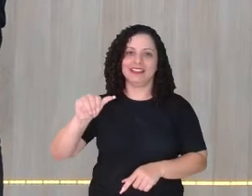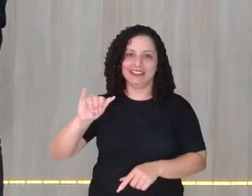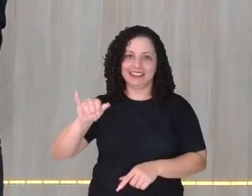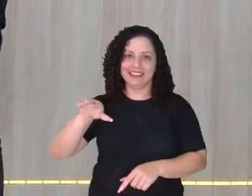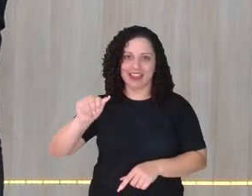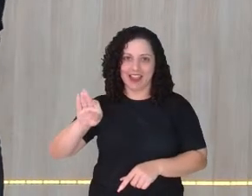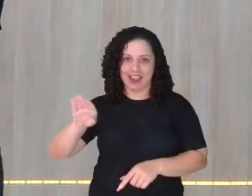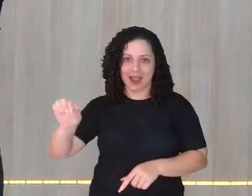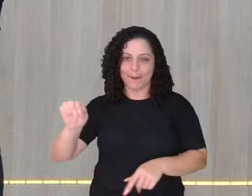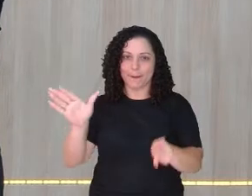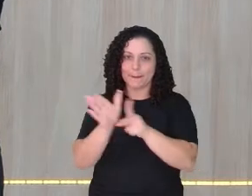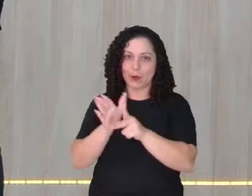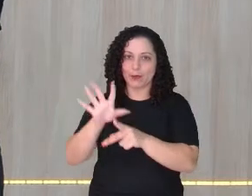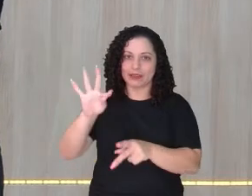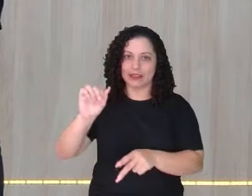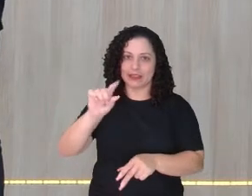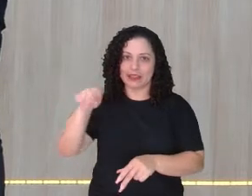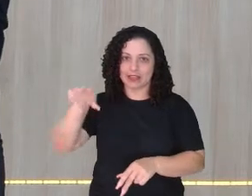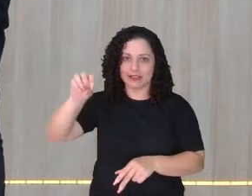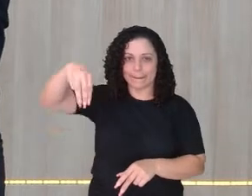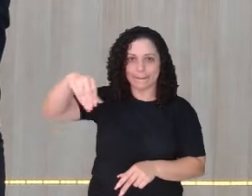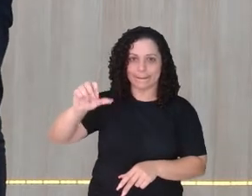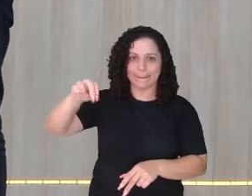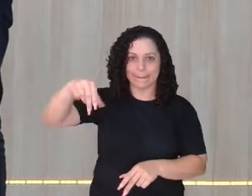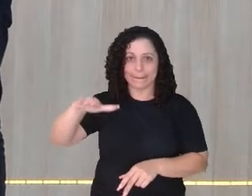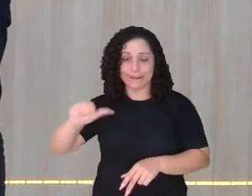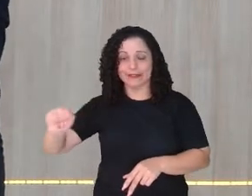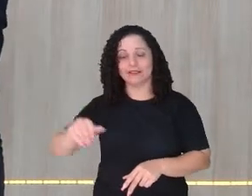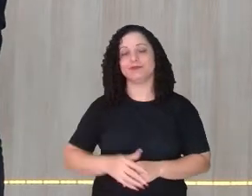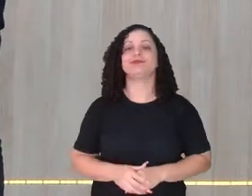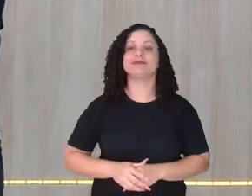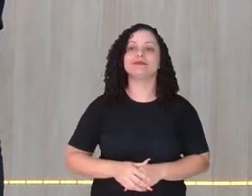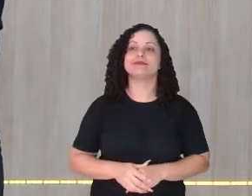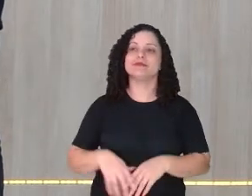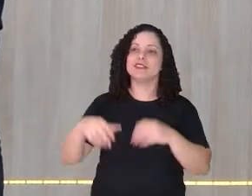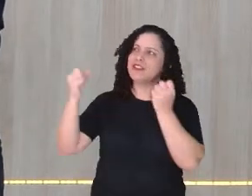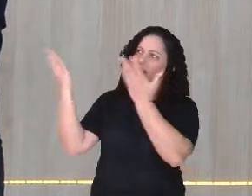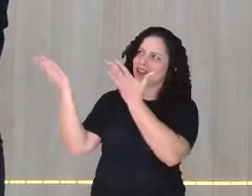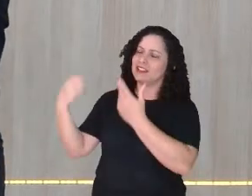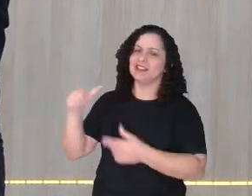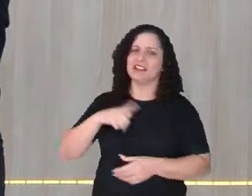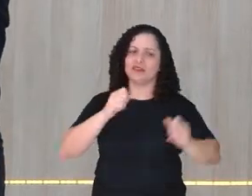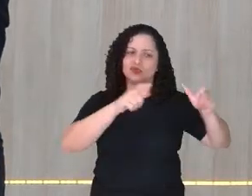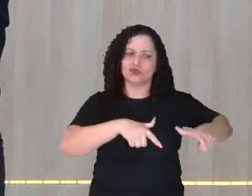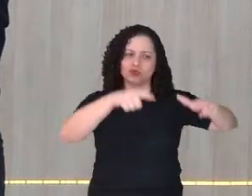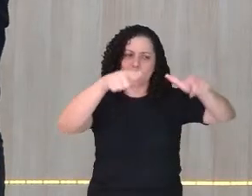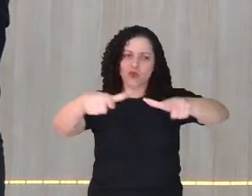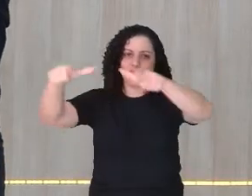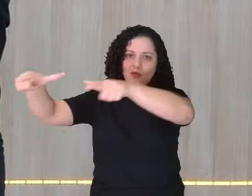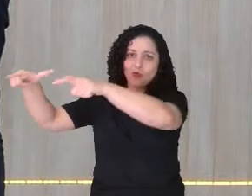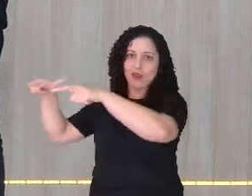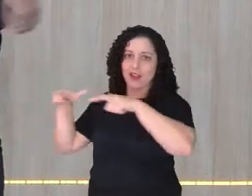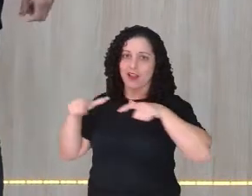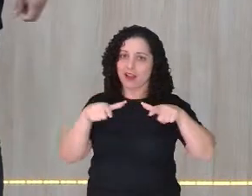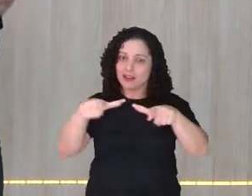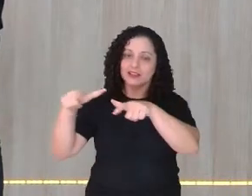um animal tradicional. Então esses animais eles ainda existem, apesar de seus ambientes serem